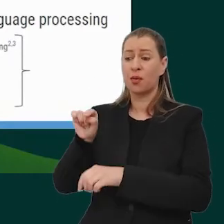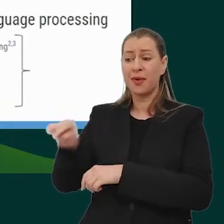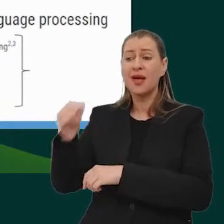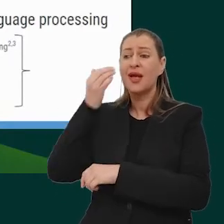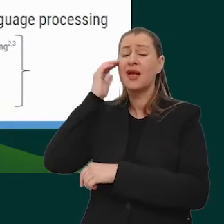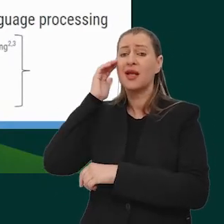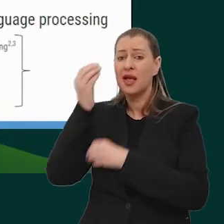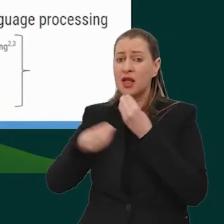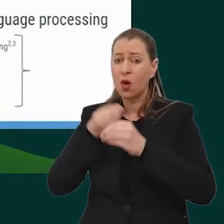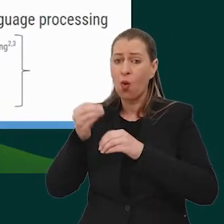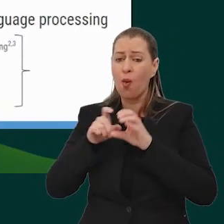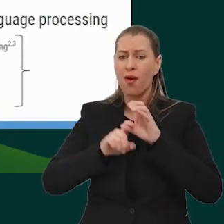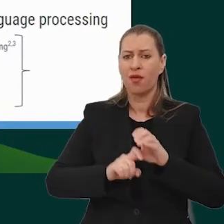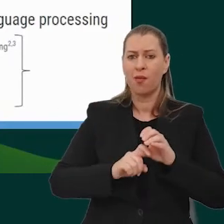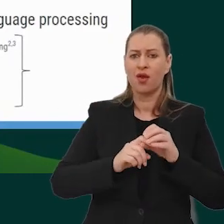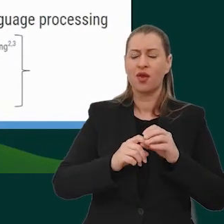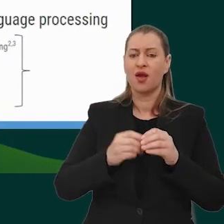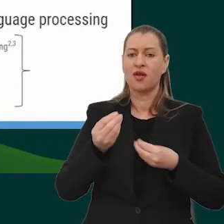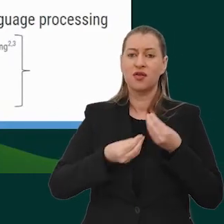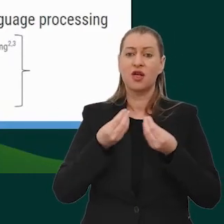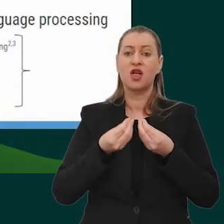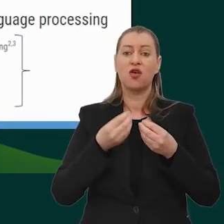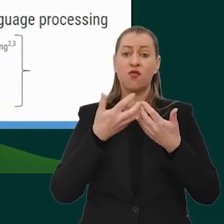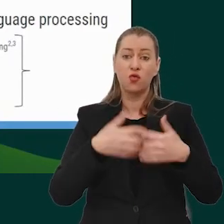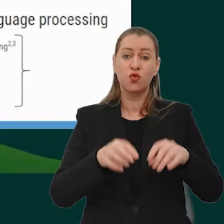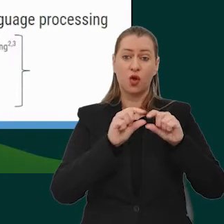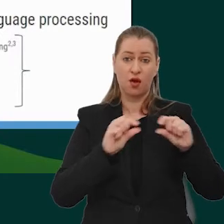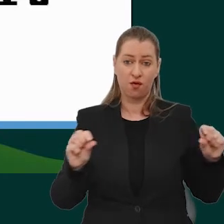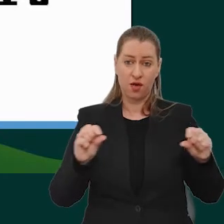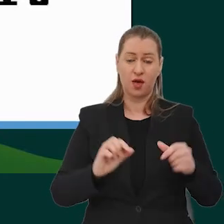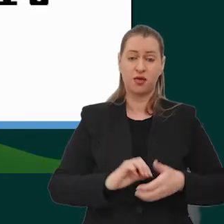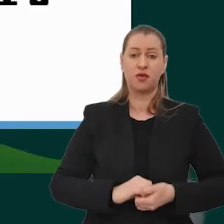dependência e veja quando está sendo utilizada correta, né?